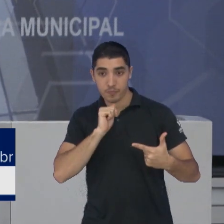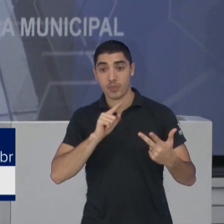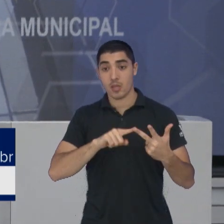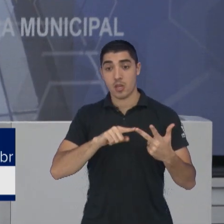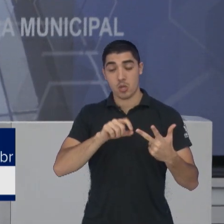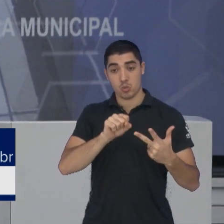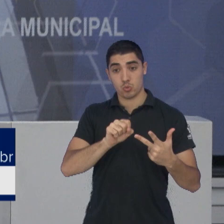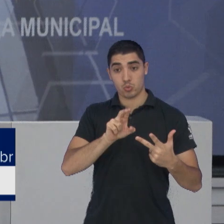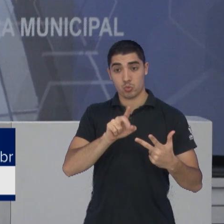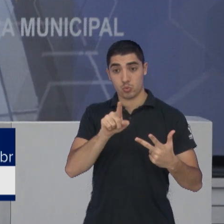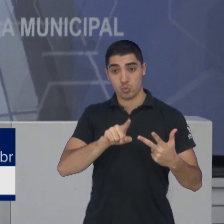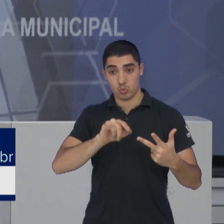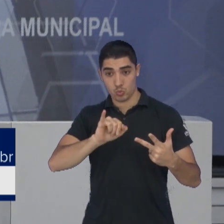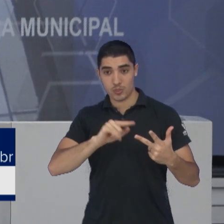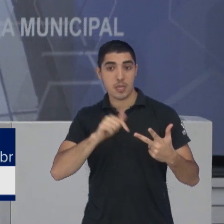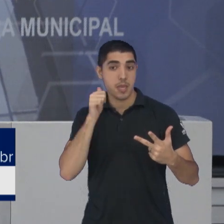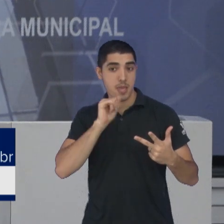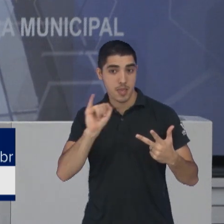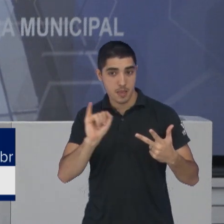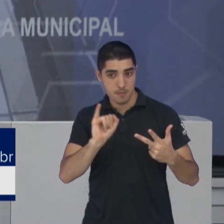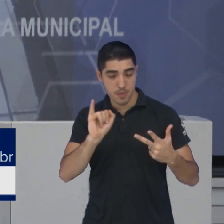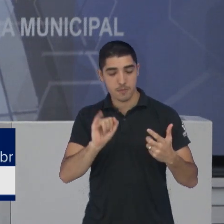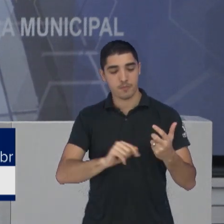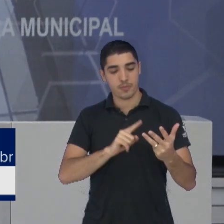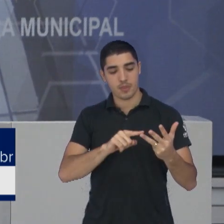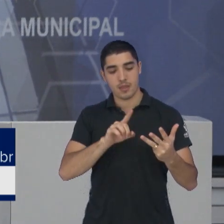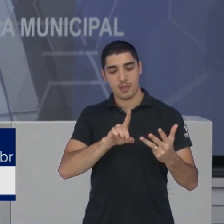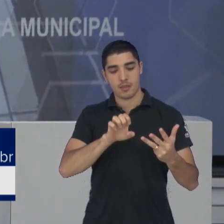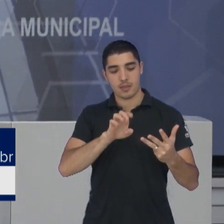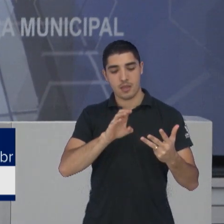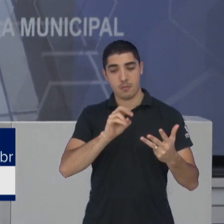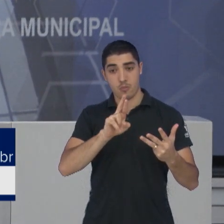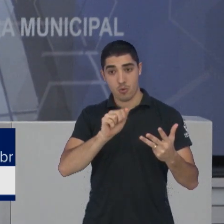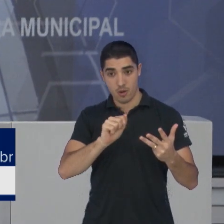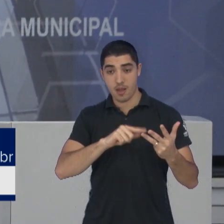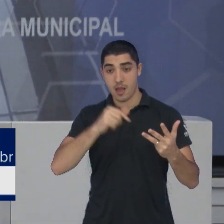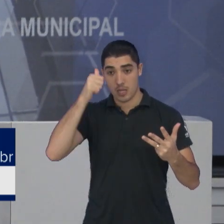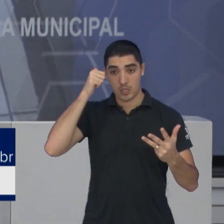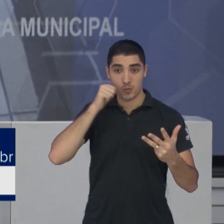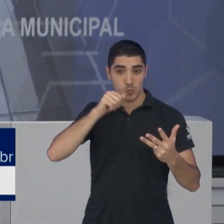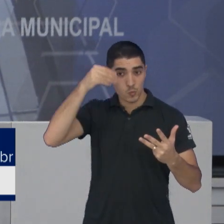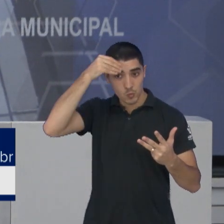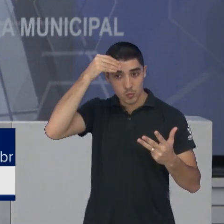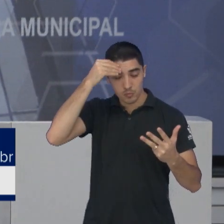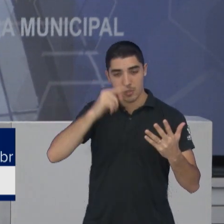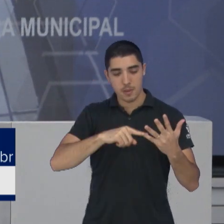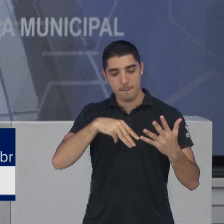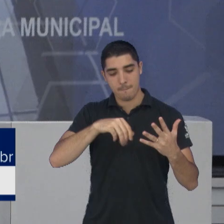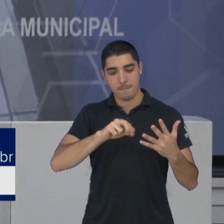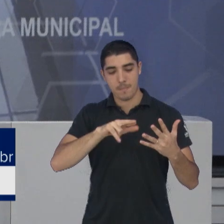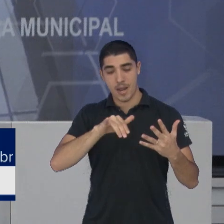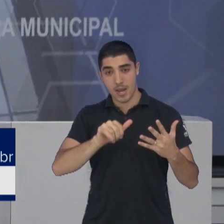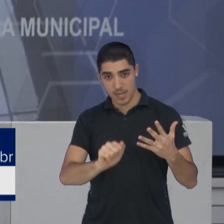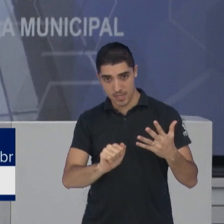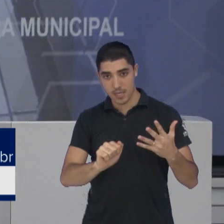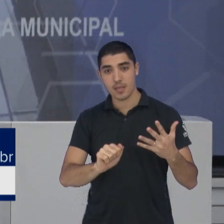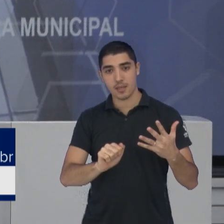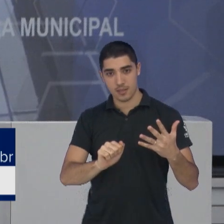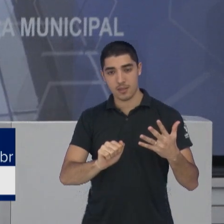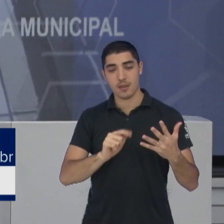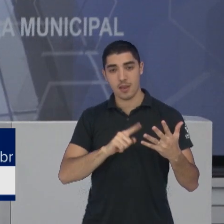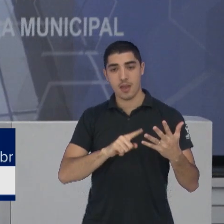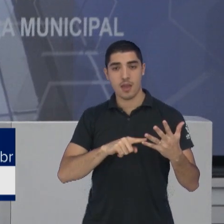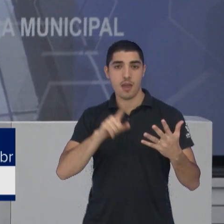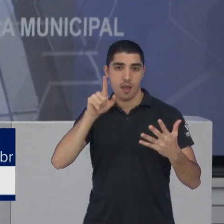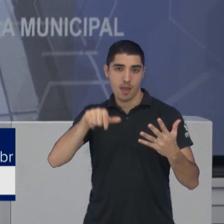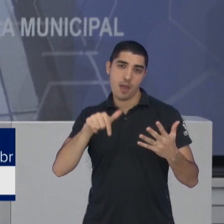Silva Freitas dos Santos, sua irmã, Débora Freitas dos Santos, sobrinha, Maria Luísa Spadotti Freitas,